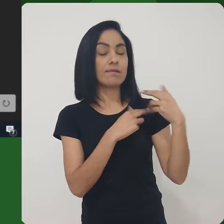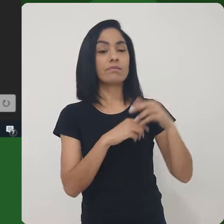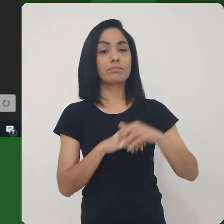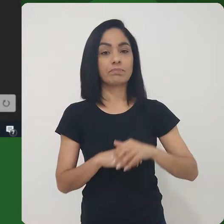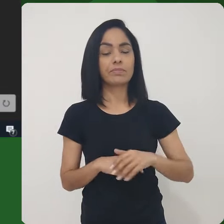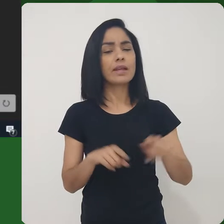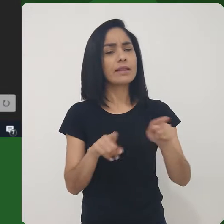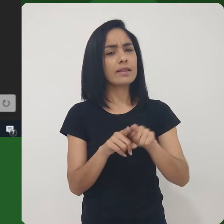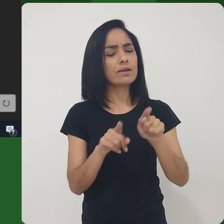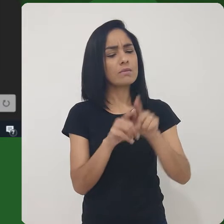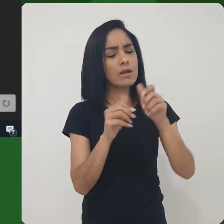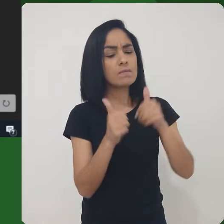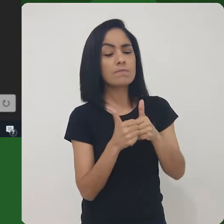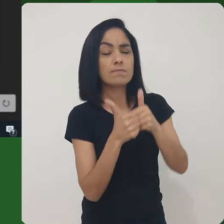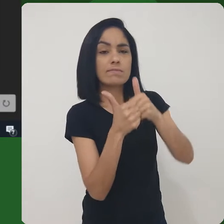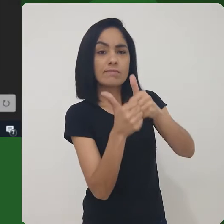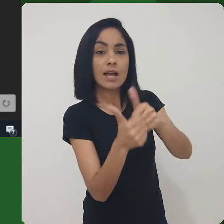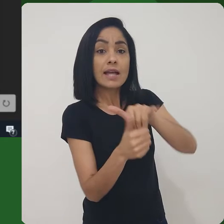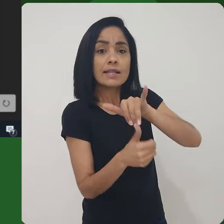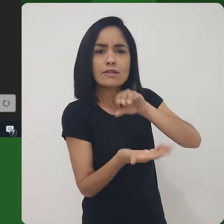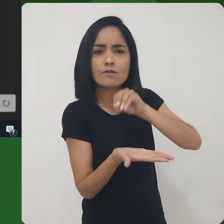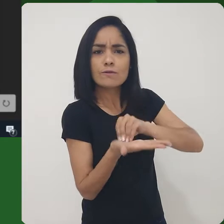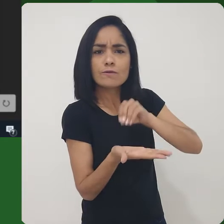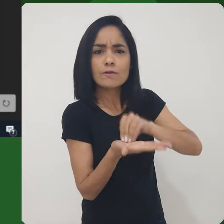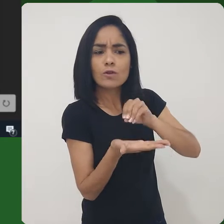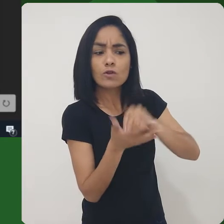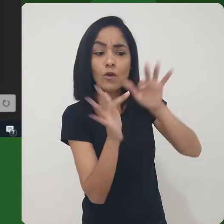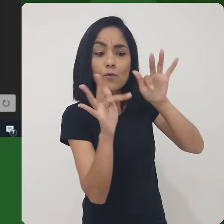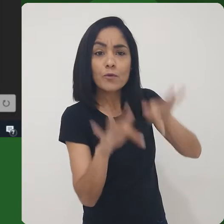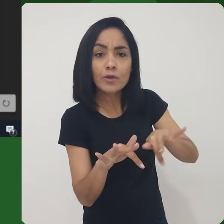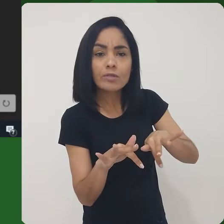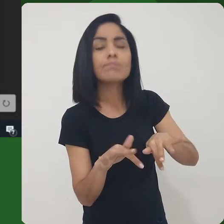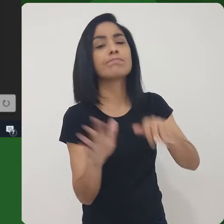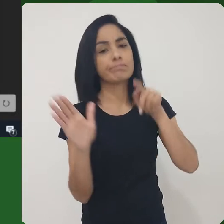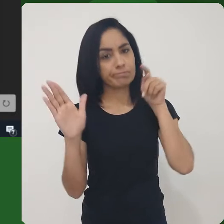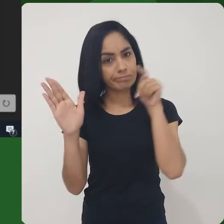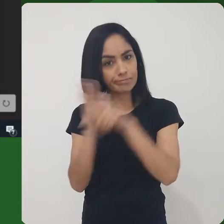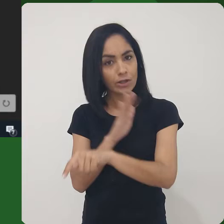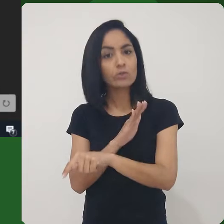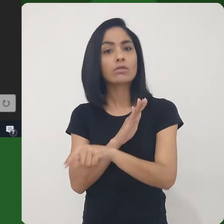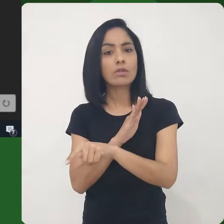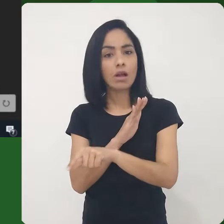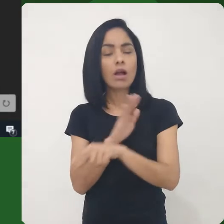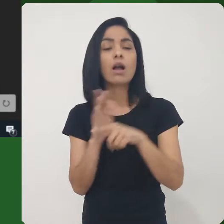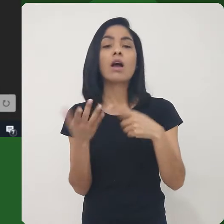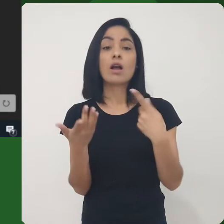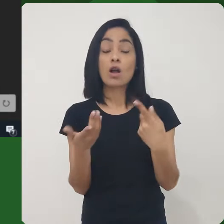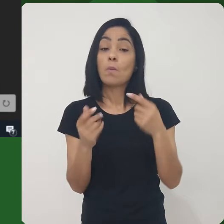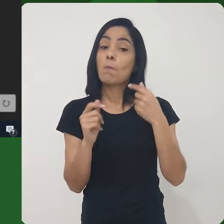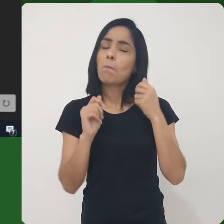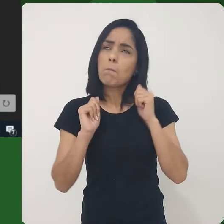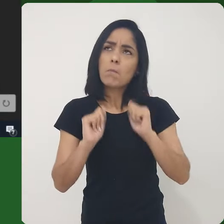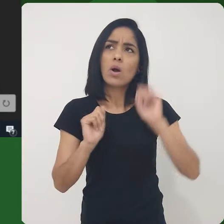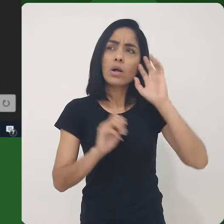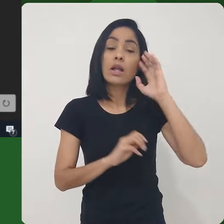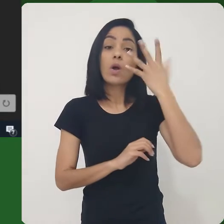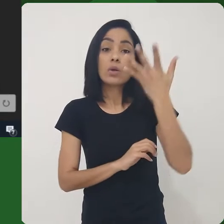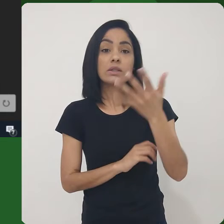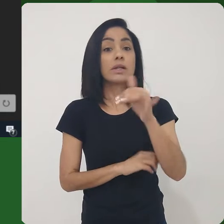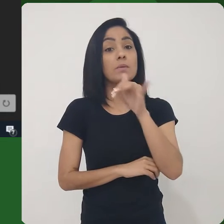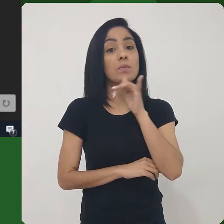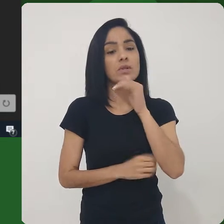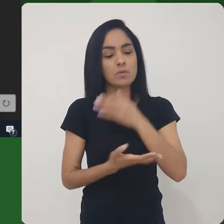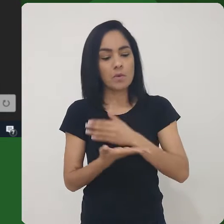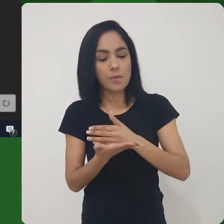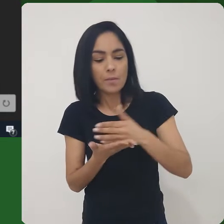E acompanhar as questões não concluídas ao longo da reunião. Né? Pode ocorrer de se dar